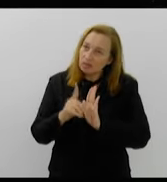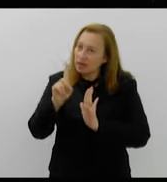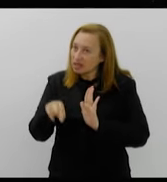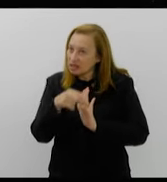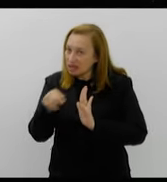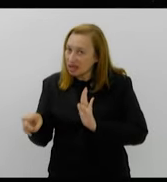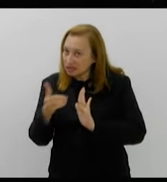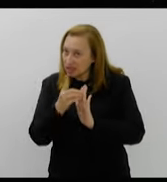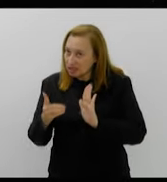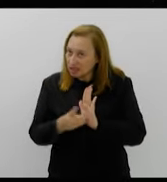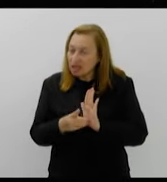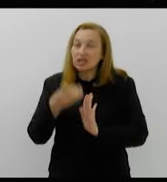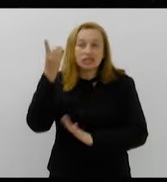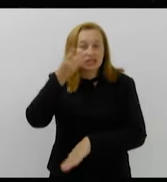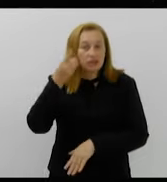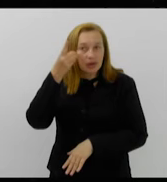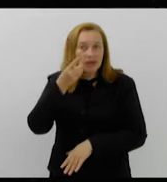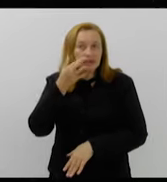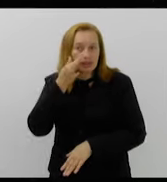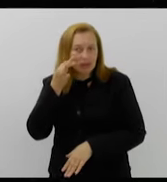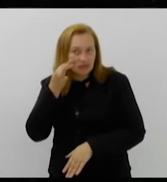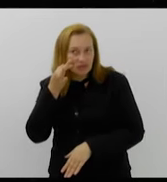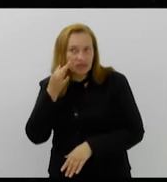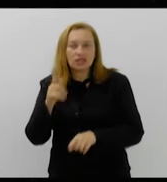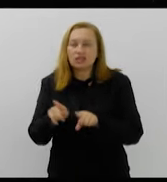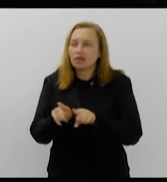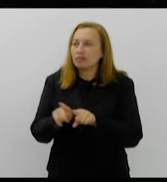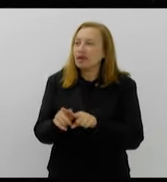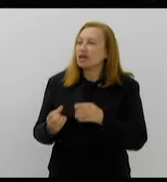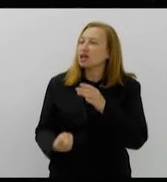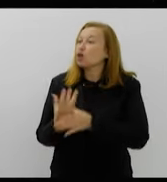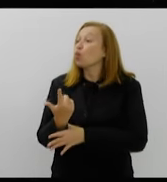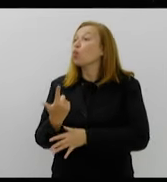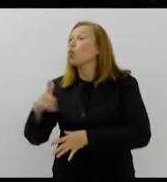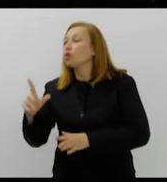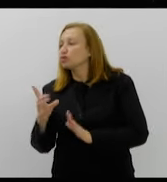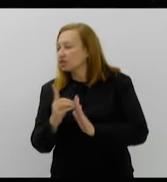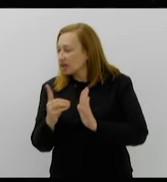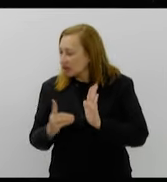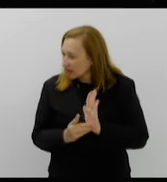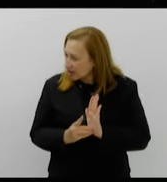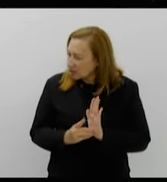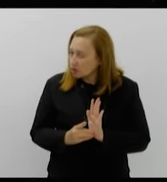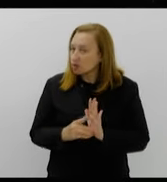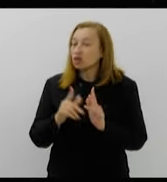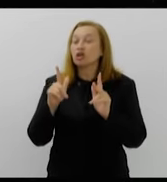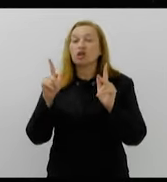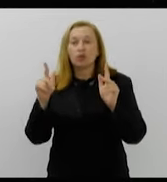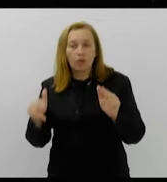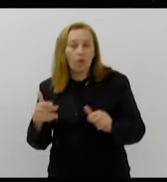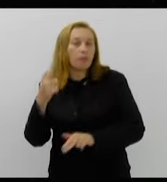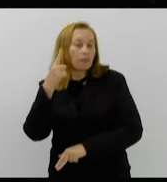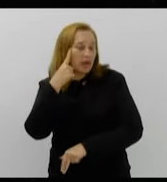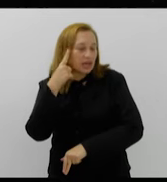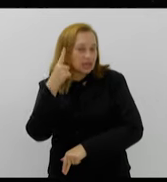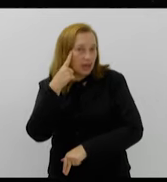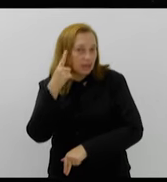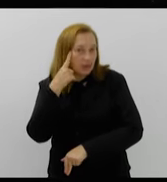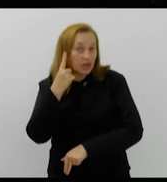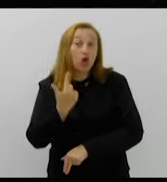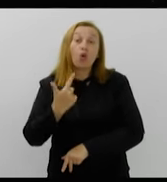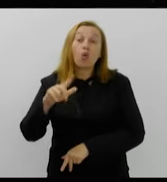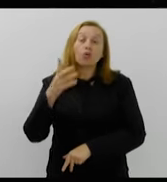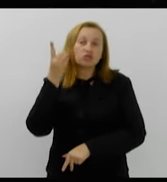decreto Deputado serafine fez um outro decreto legislativo com mesma intenção outros